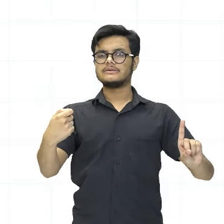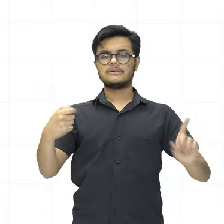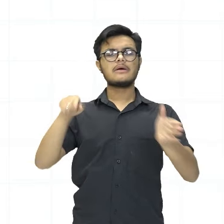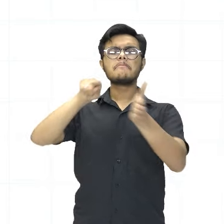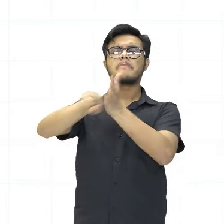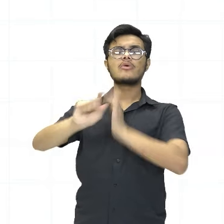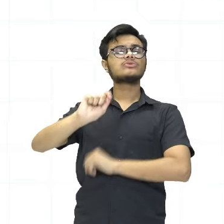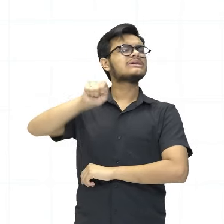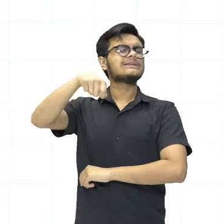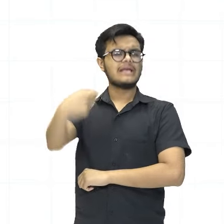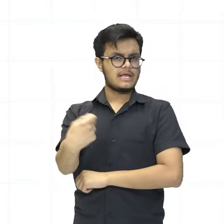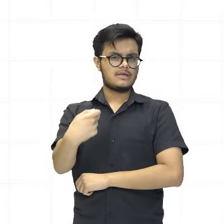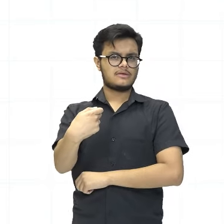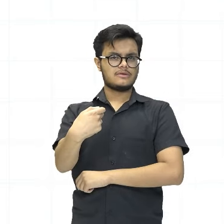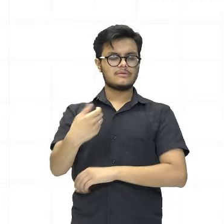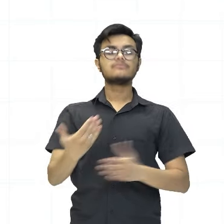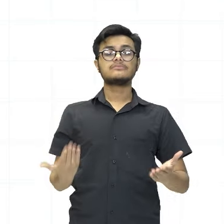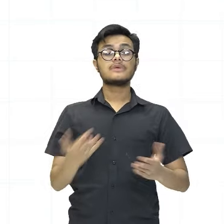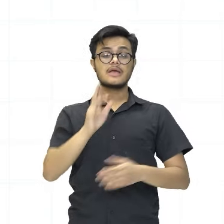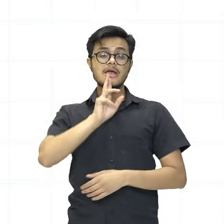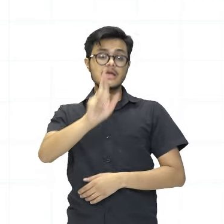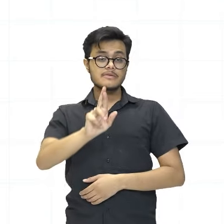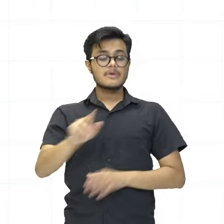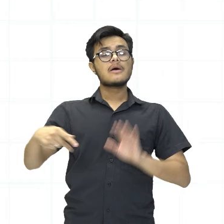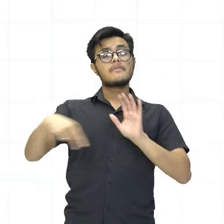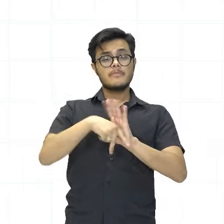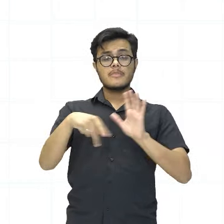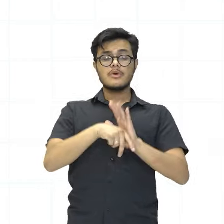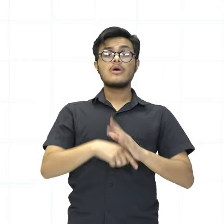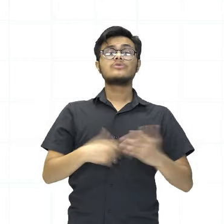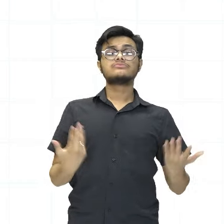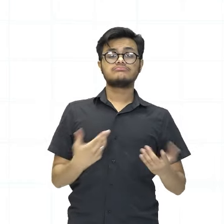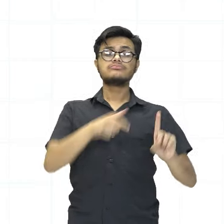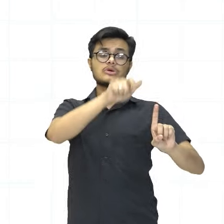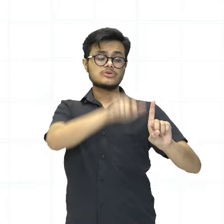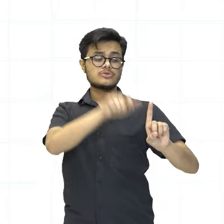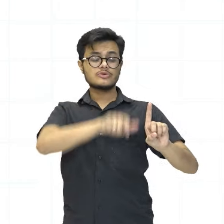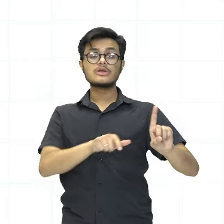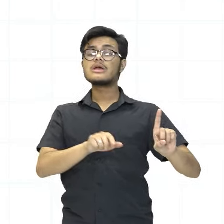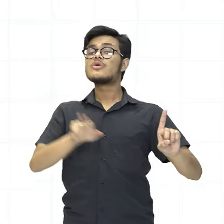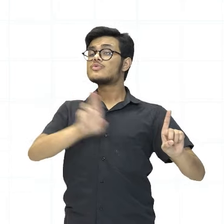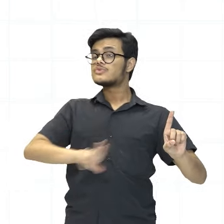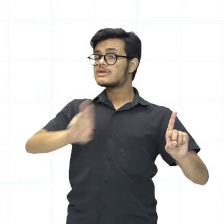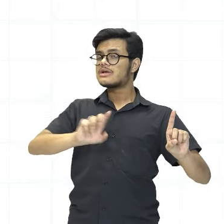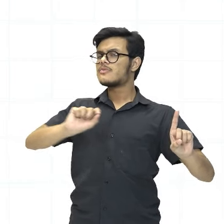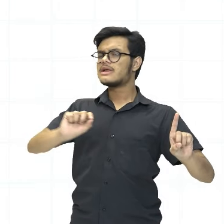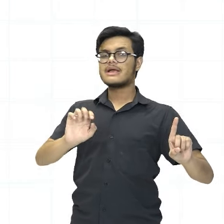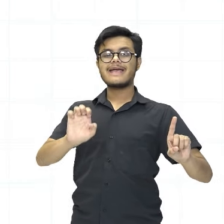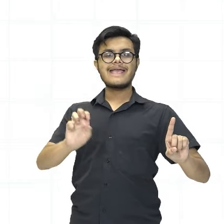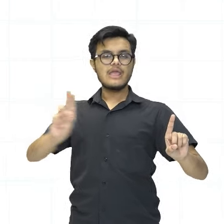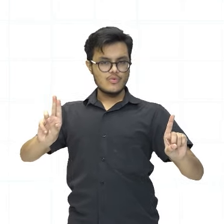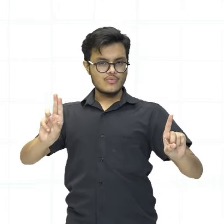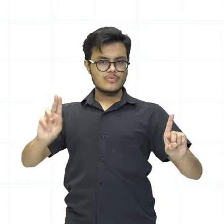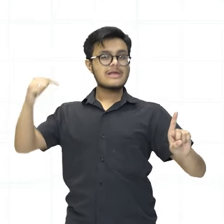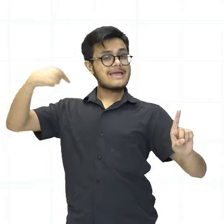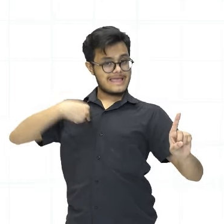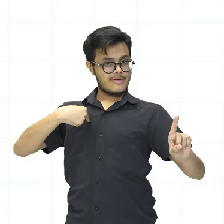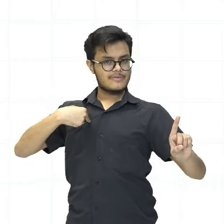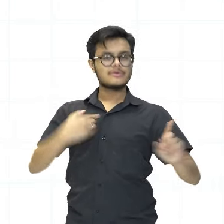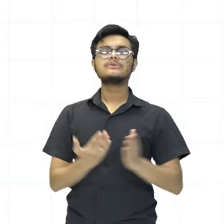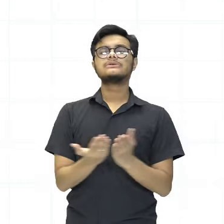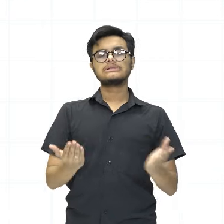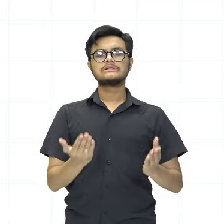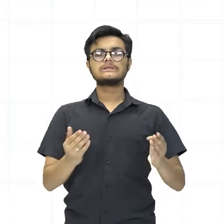Amazônia a resposta é a o próprio sujeito né então o sujeito é eu eu vivo na Amazônia e o